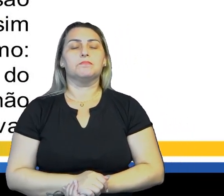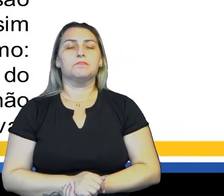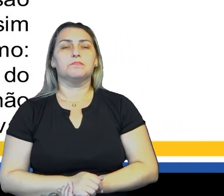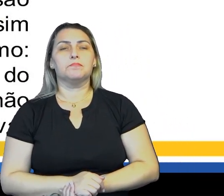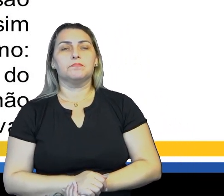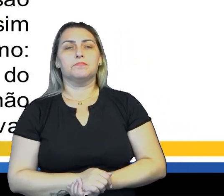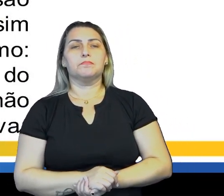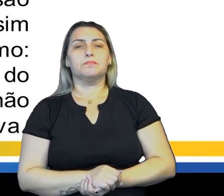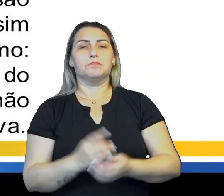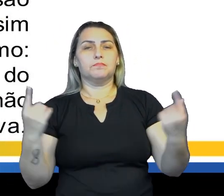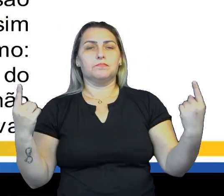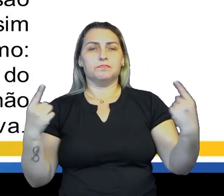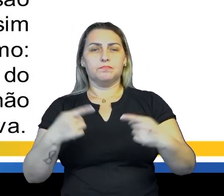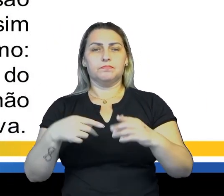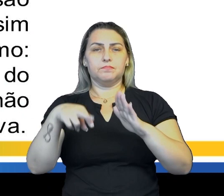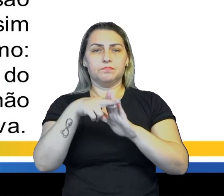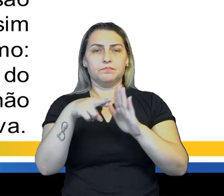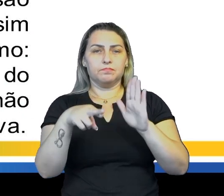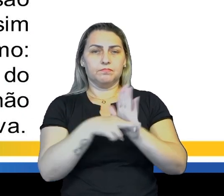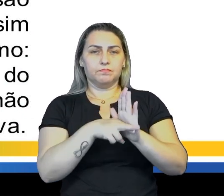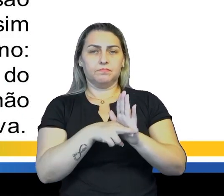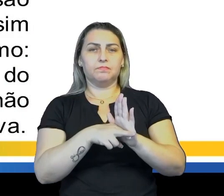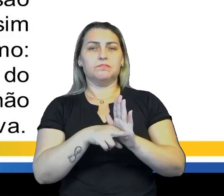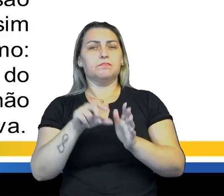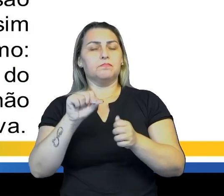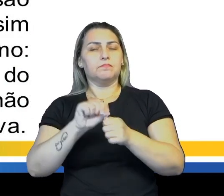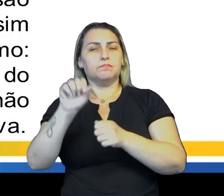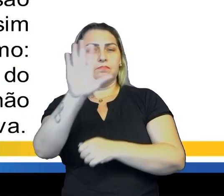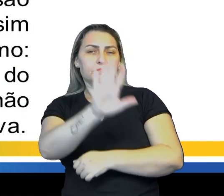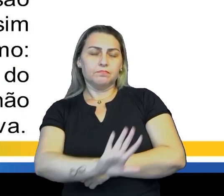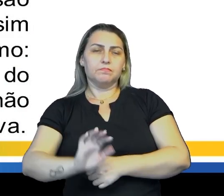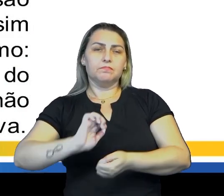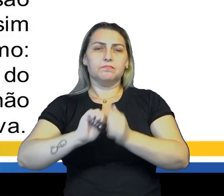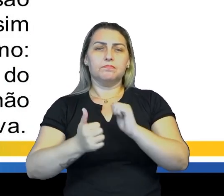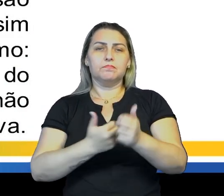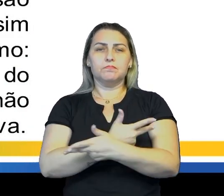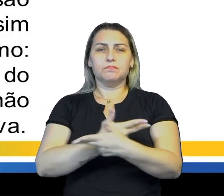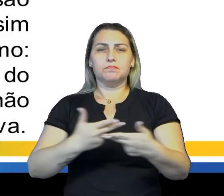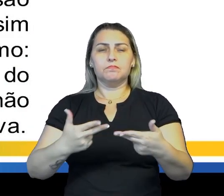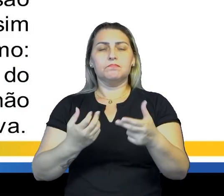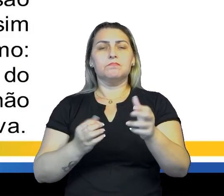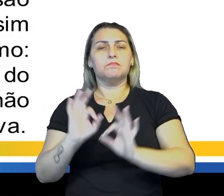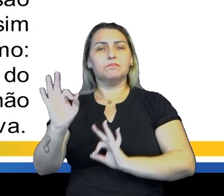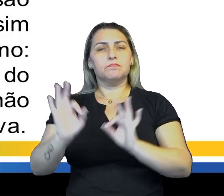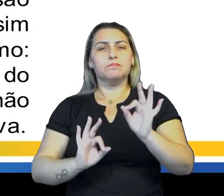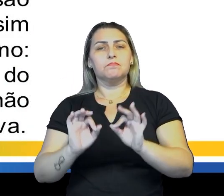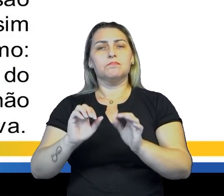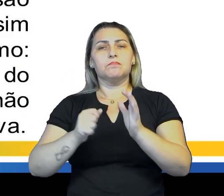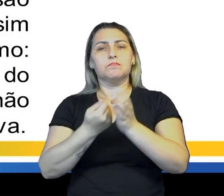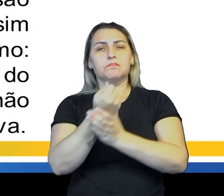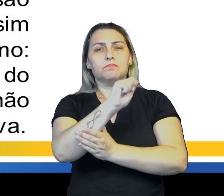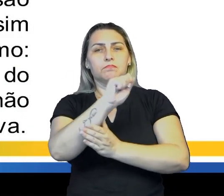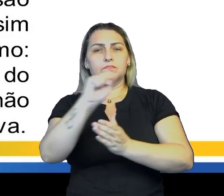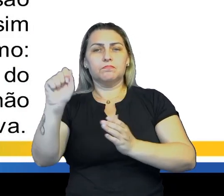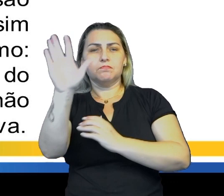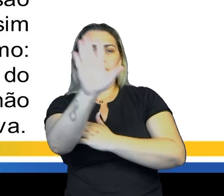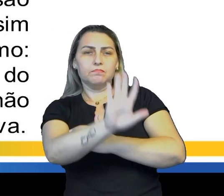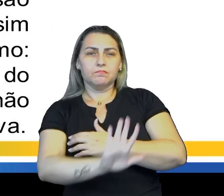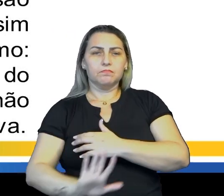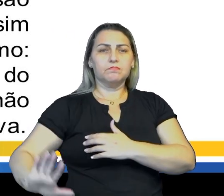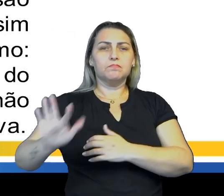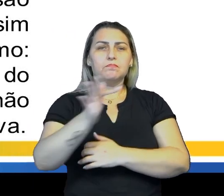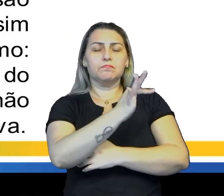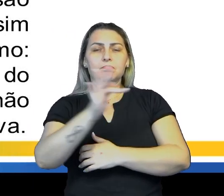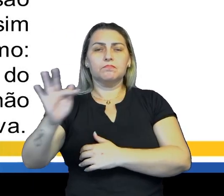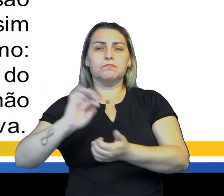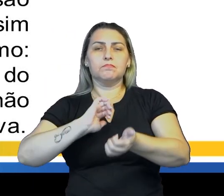geral nós temos aqui ó as competições regras e atividades internacionais do atletismo são organizadas pela IAF